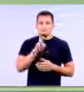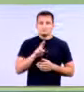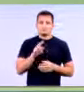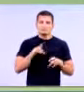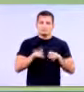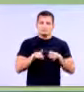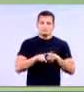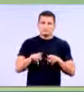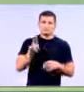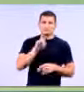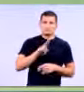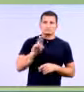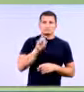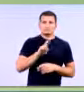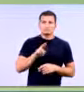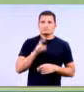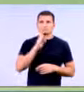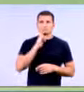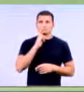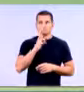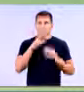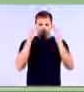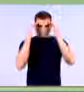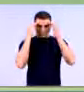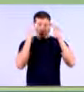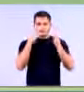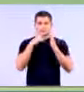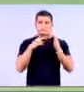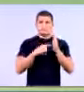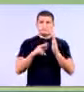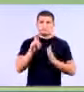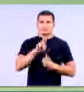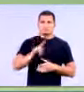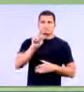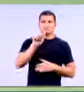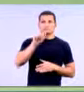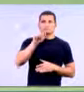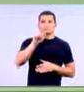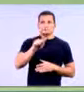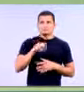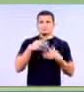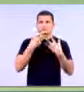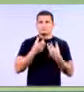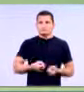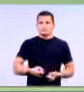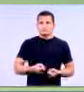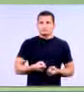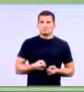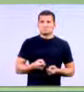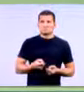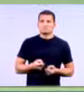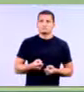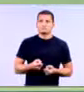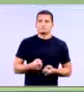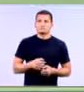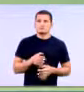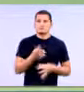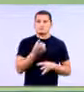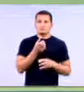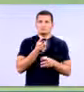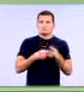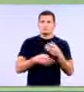responder, aí respeitar as normas relativas ao uso do ambiente, assumindo as consequências